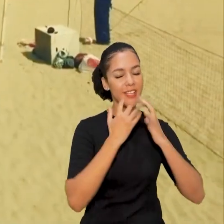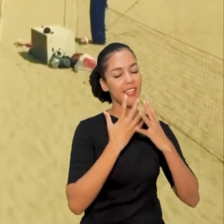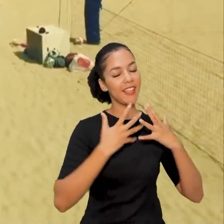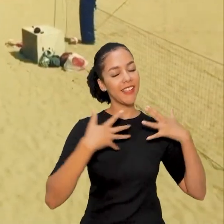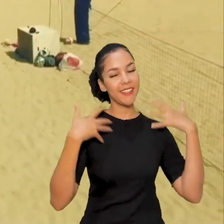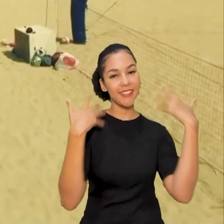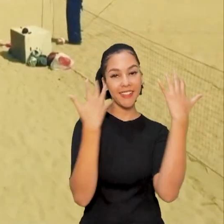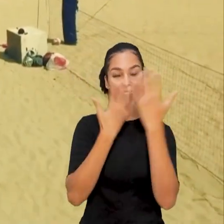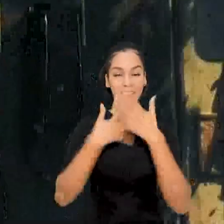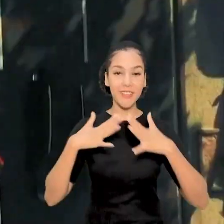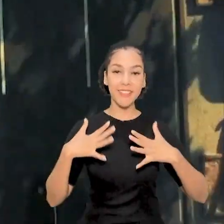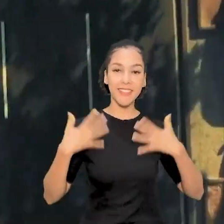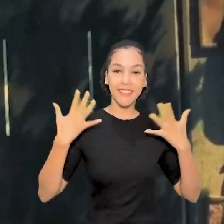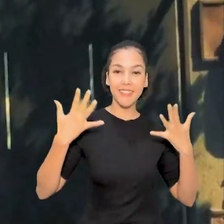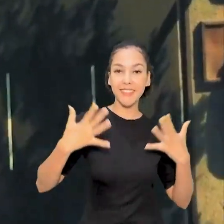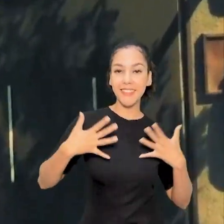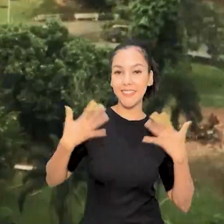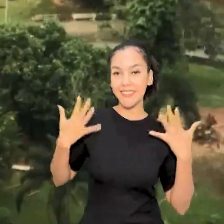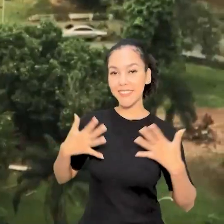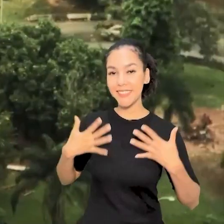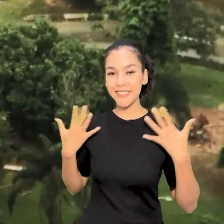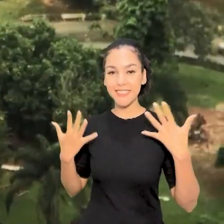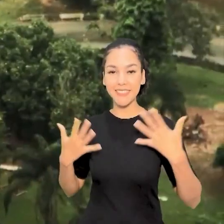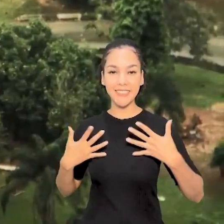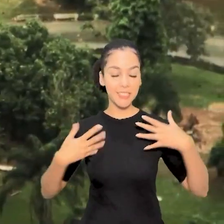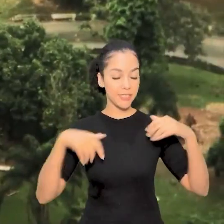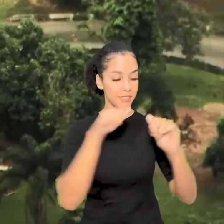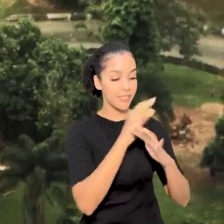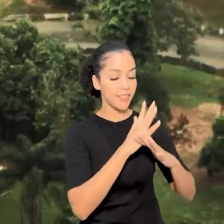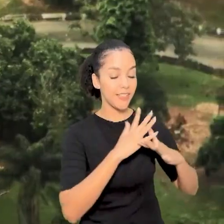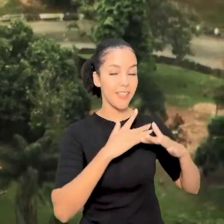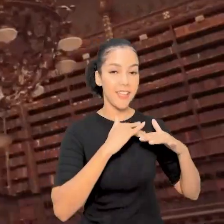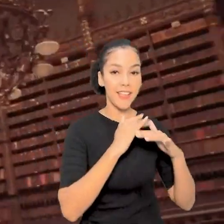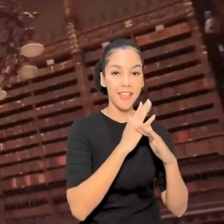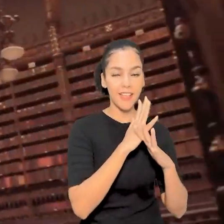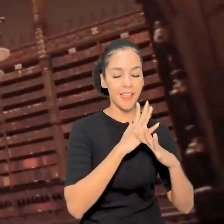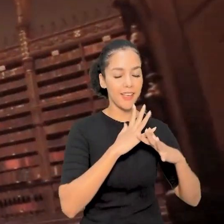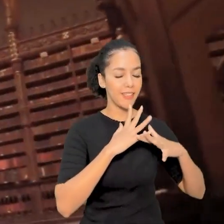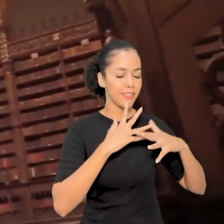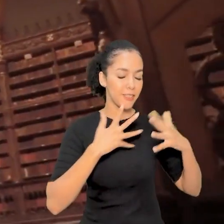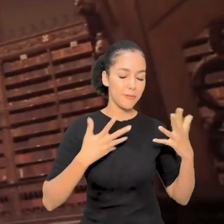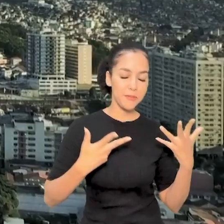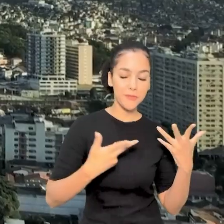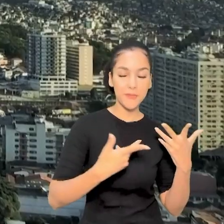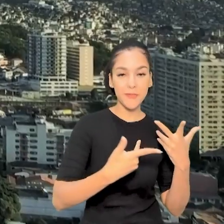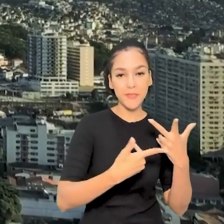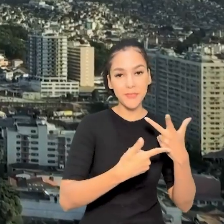que cantam Alegremente cidade